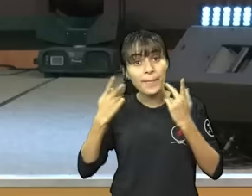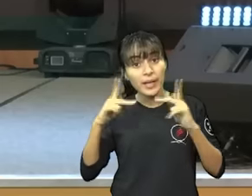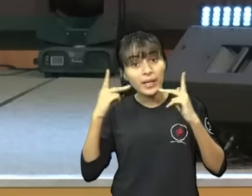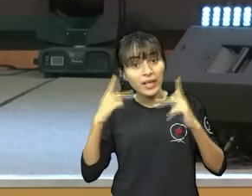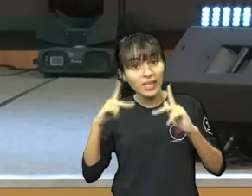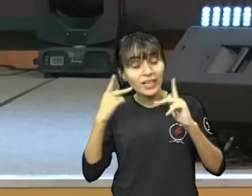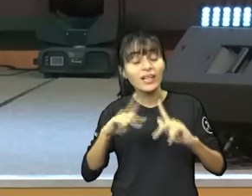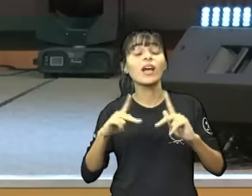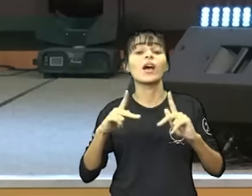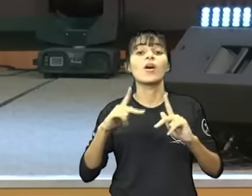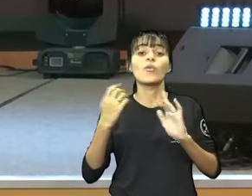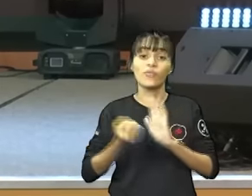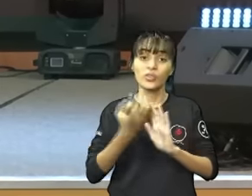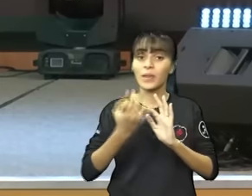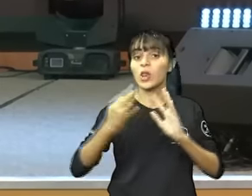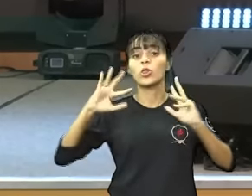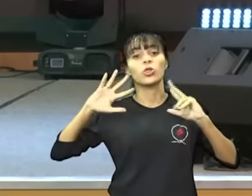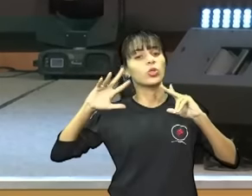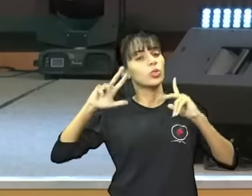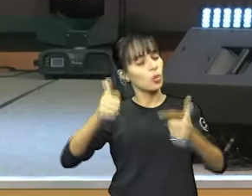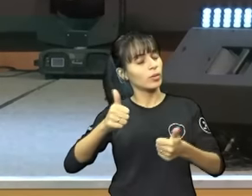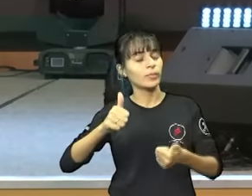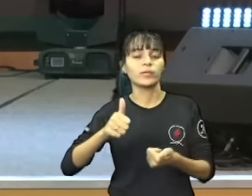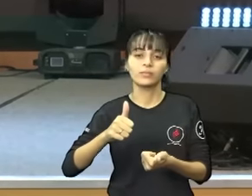para toda a humanidade